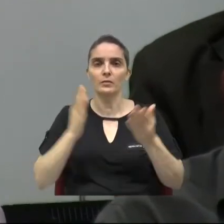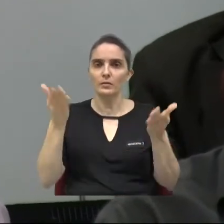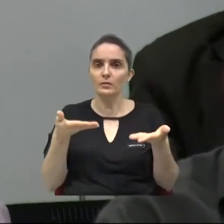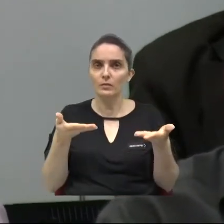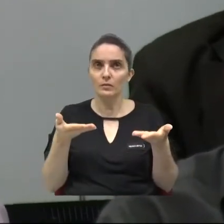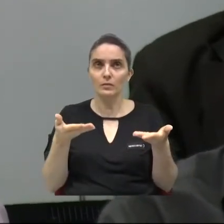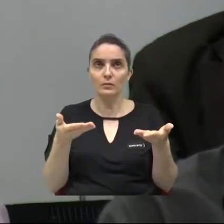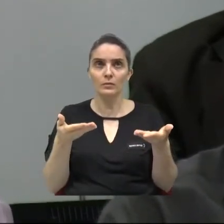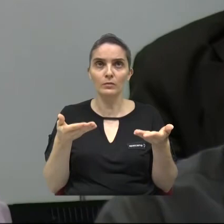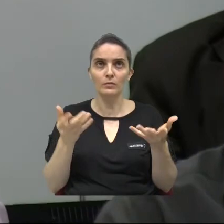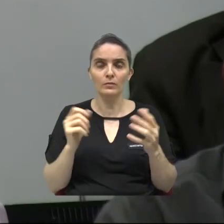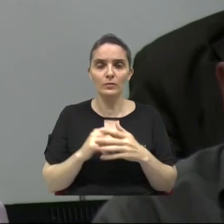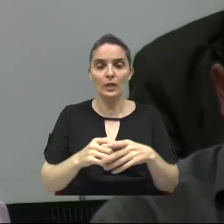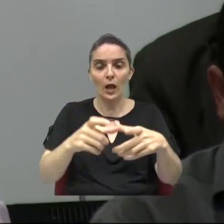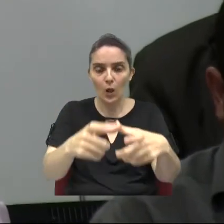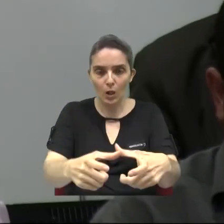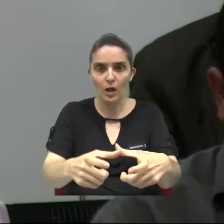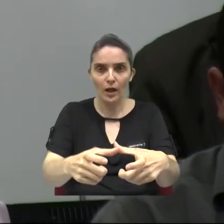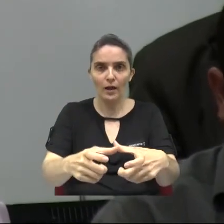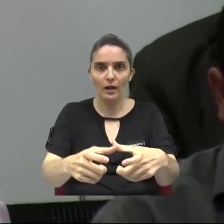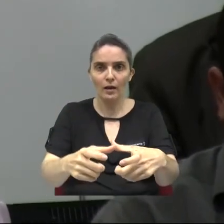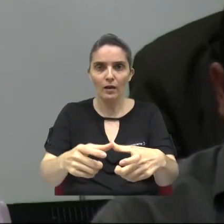uma coisa para idoso.